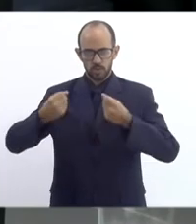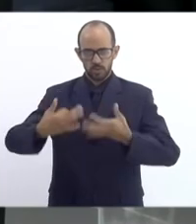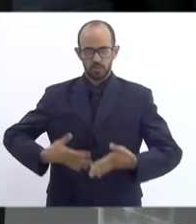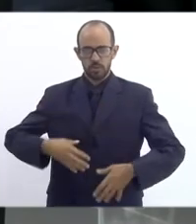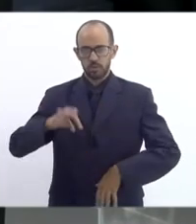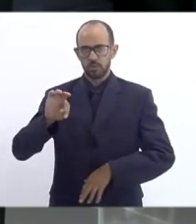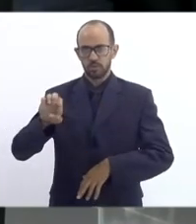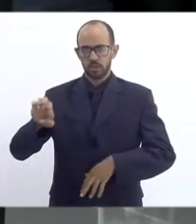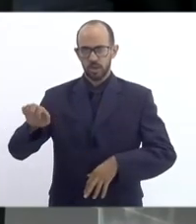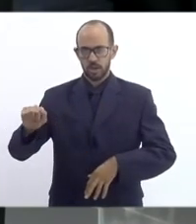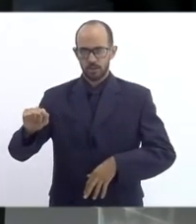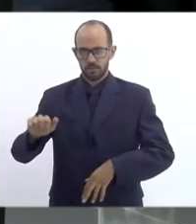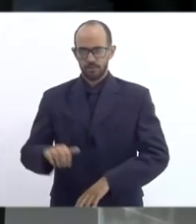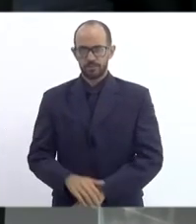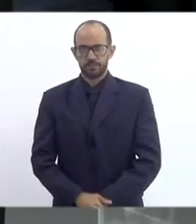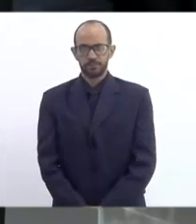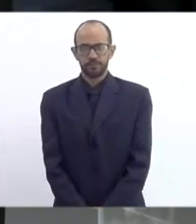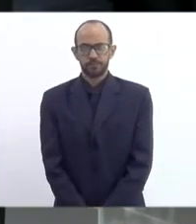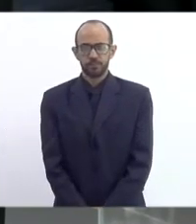Explico o que é.